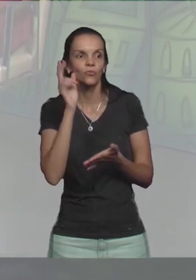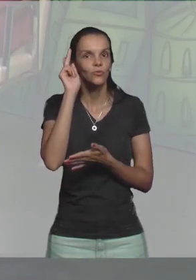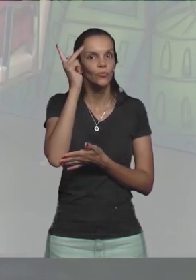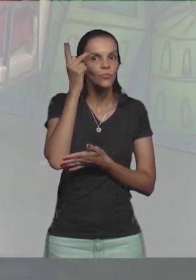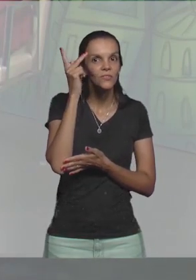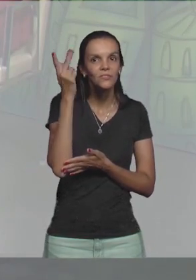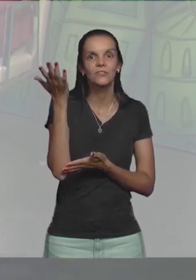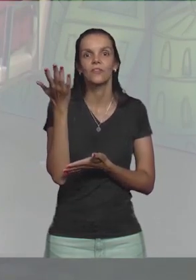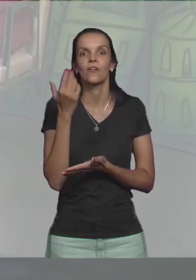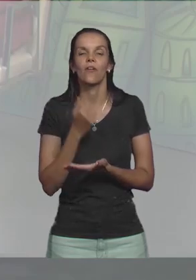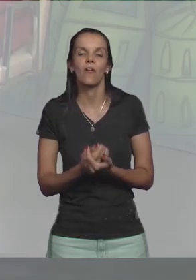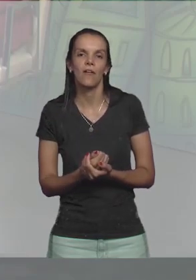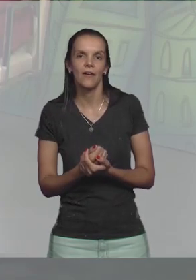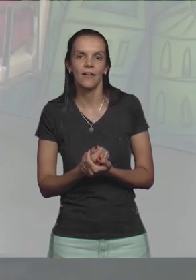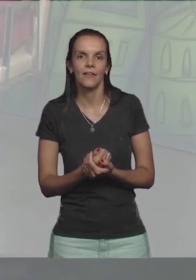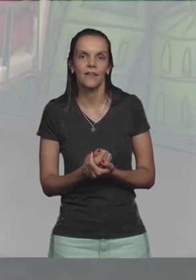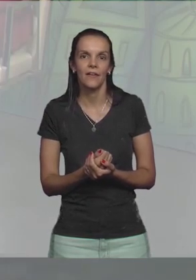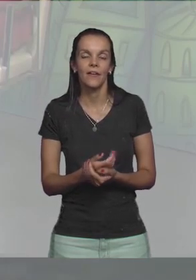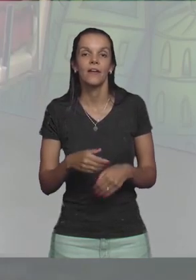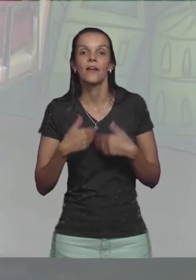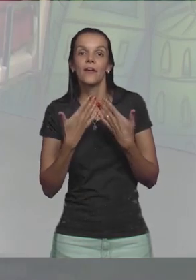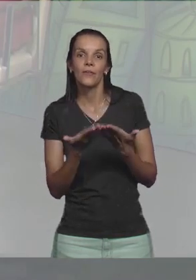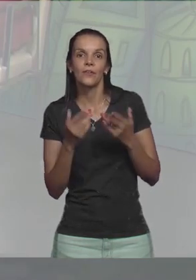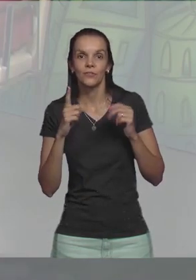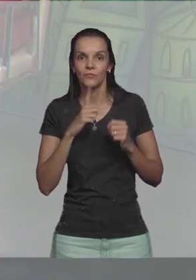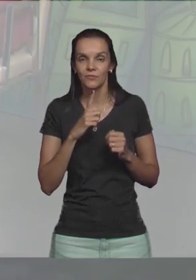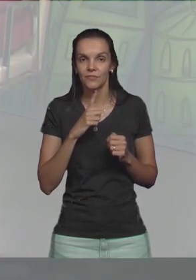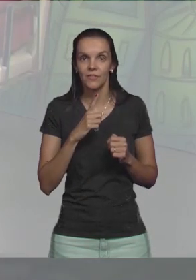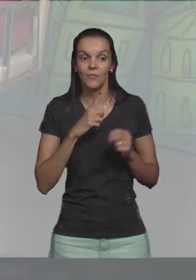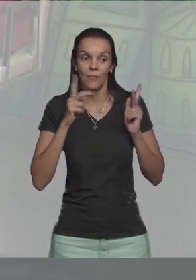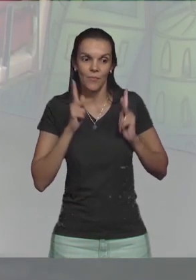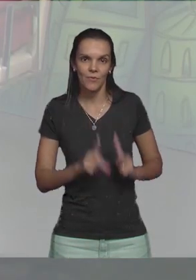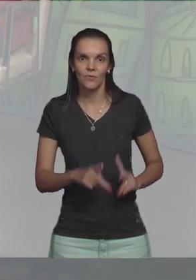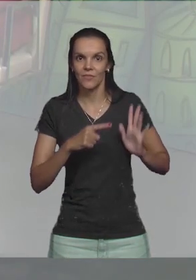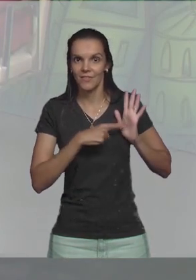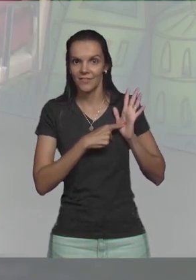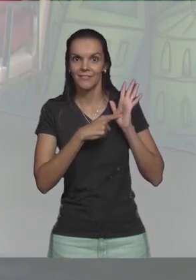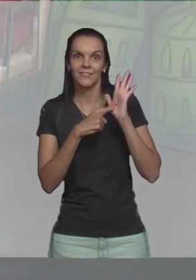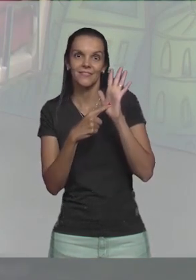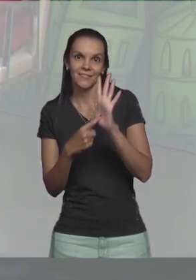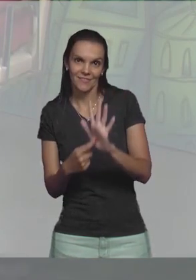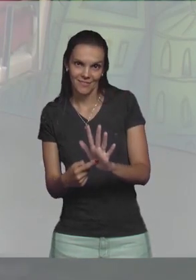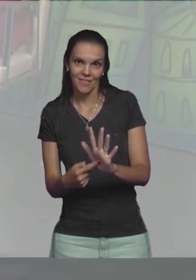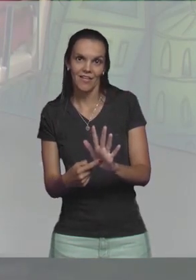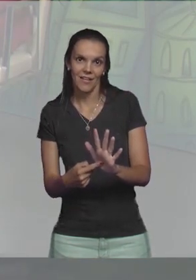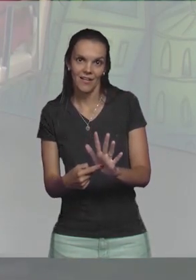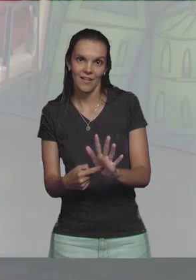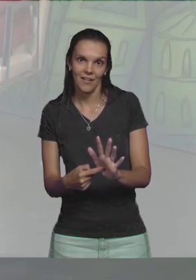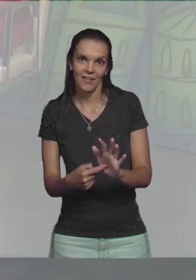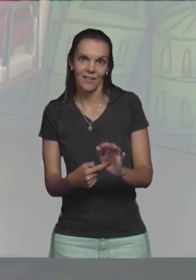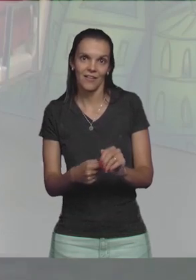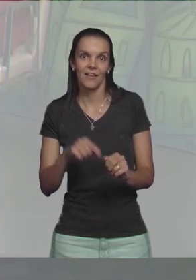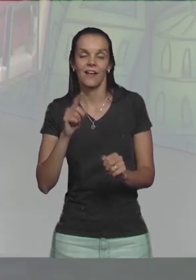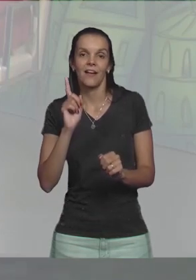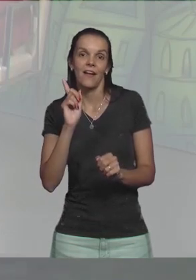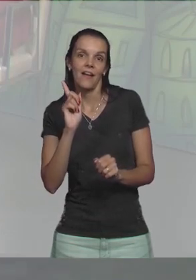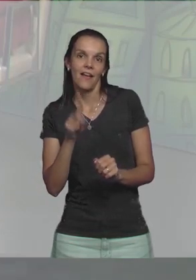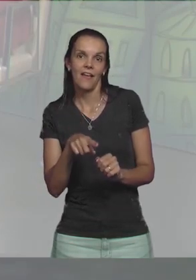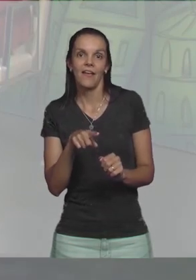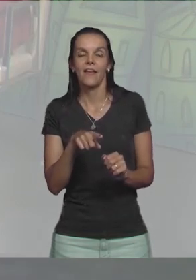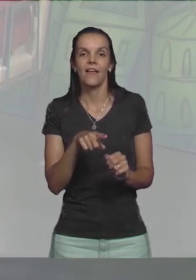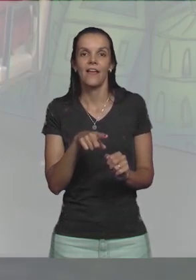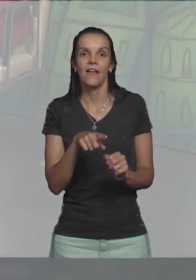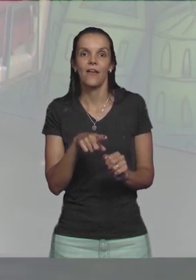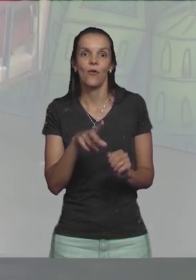sempre a história da subserviência, nunca... E quando tu tem uma pessoa que se destaca, é a exceção à regra que deu certo. Ai,